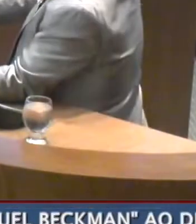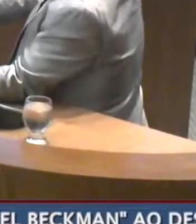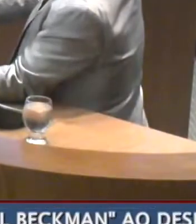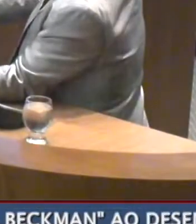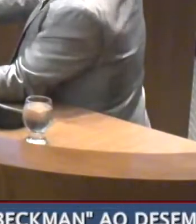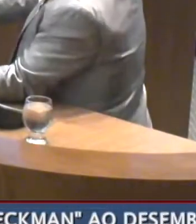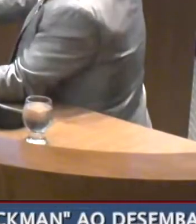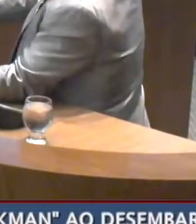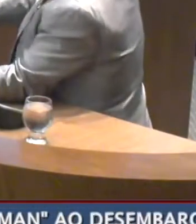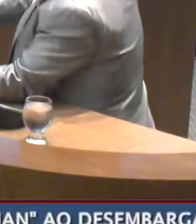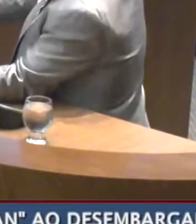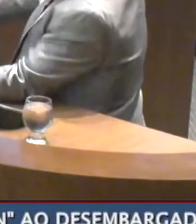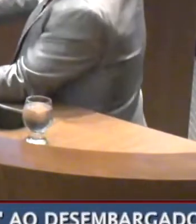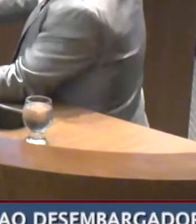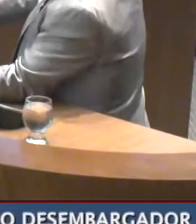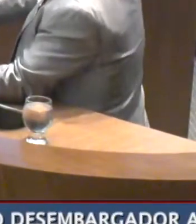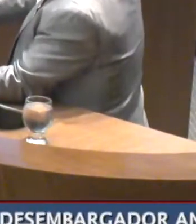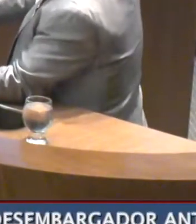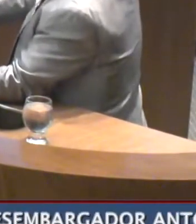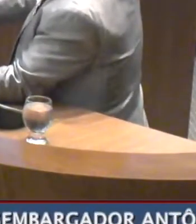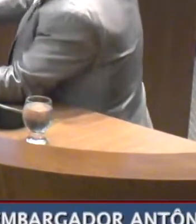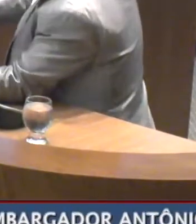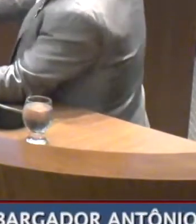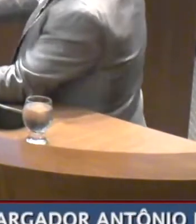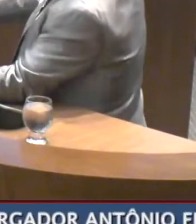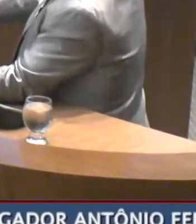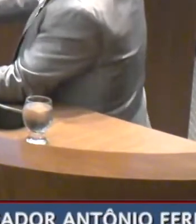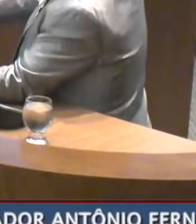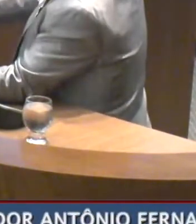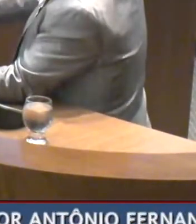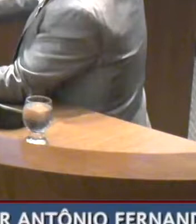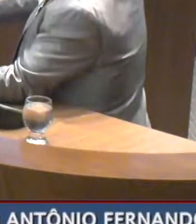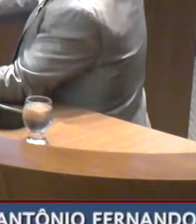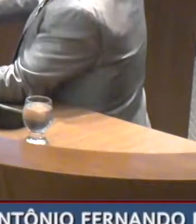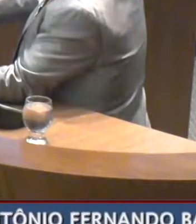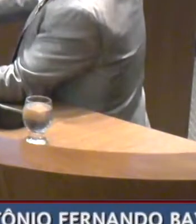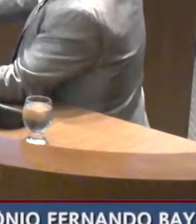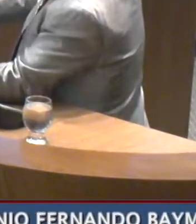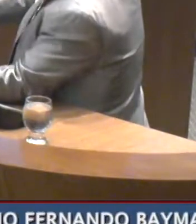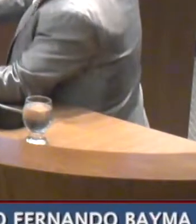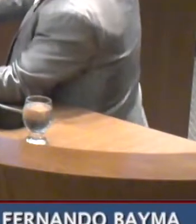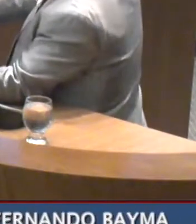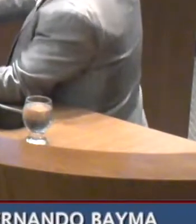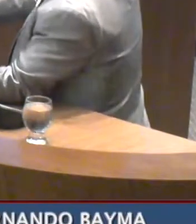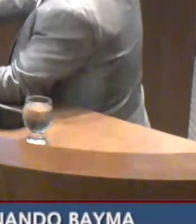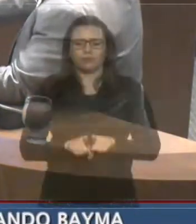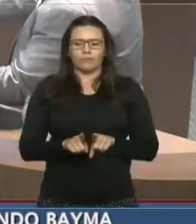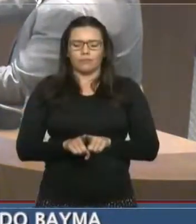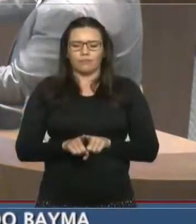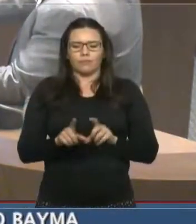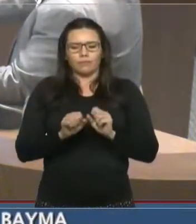saudar a Assembleia atual que aqui me recebe para me entregá-la.